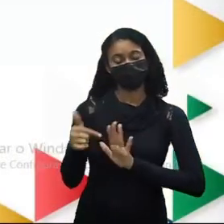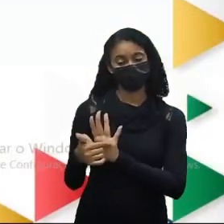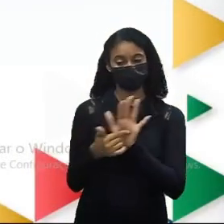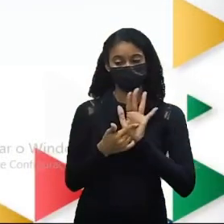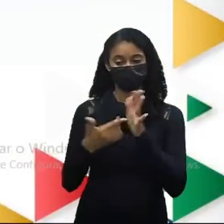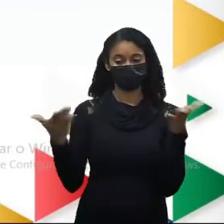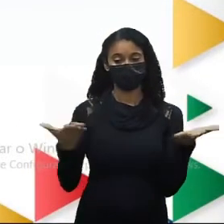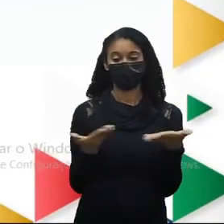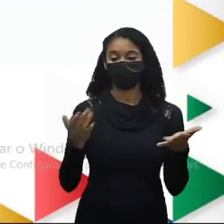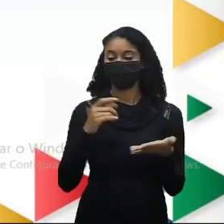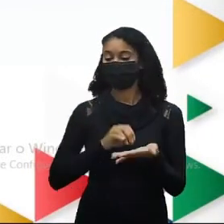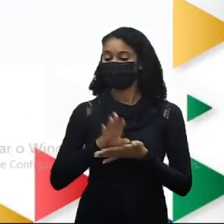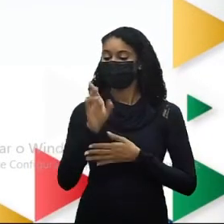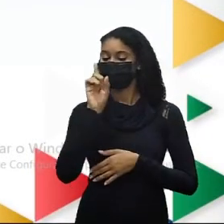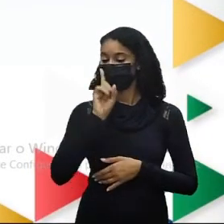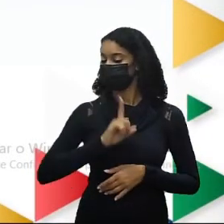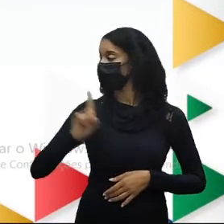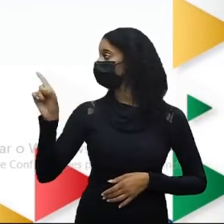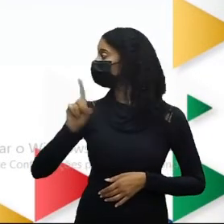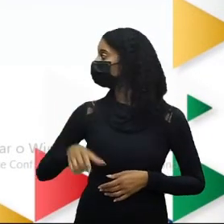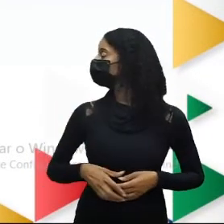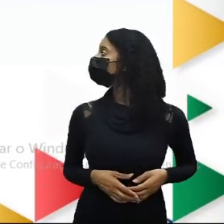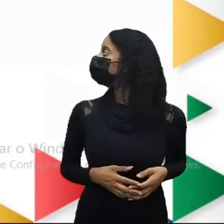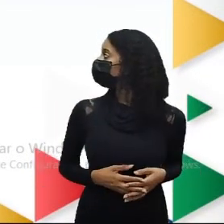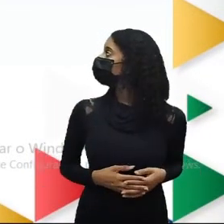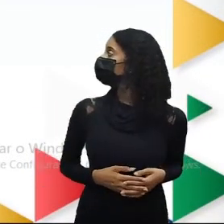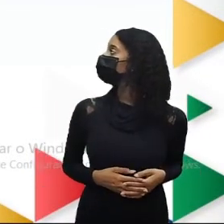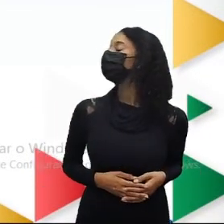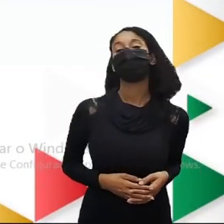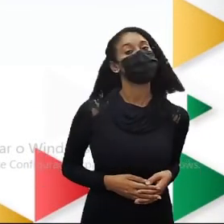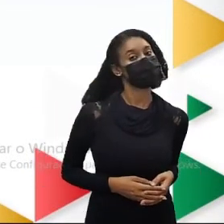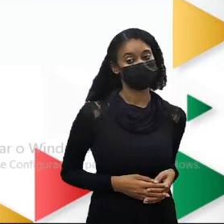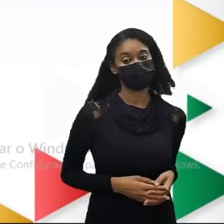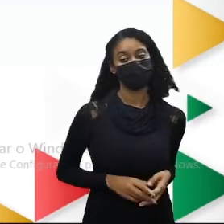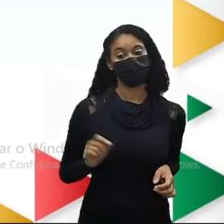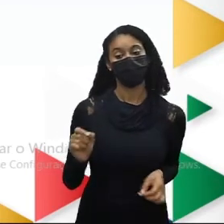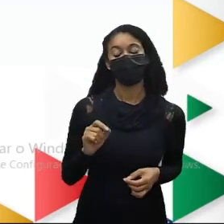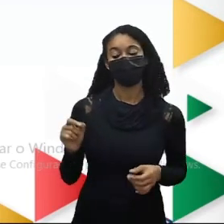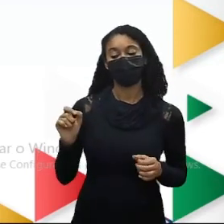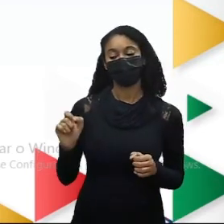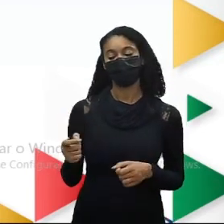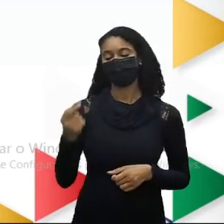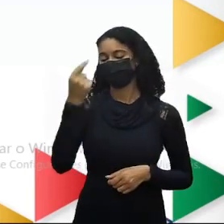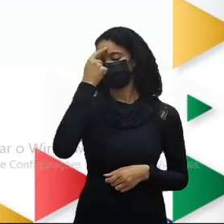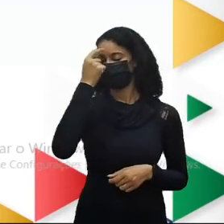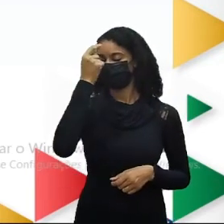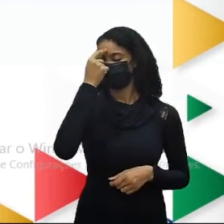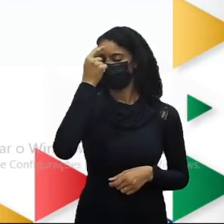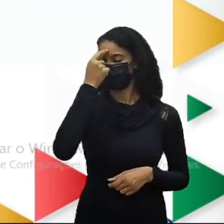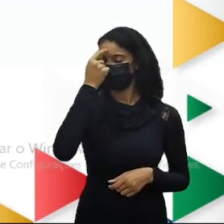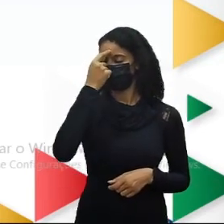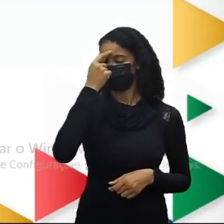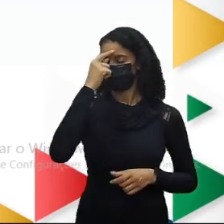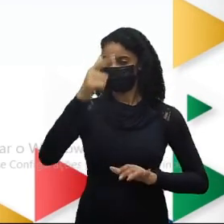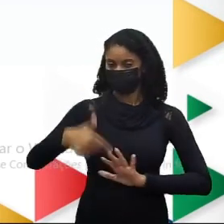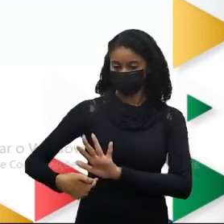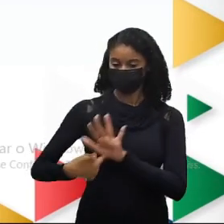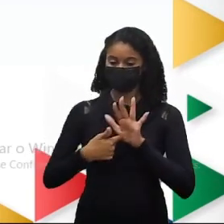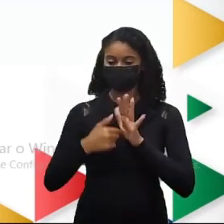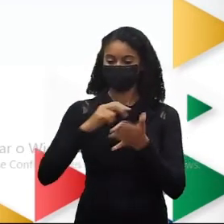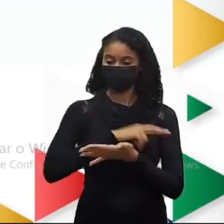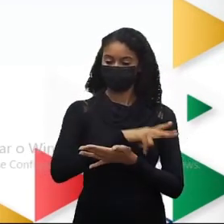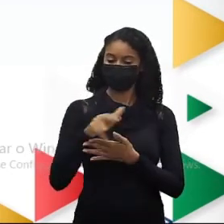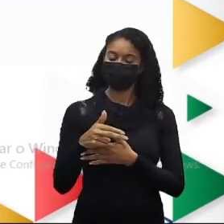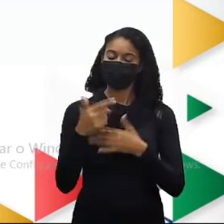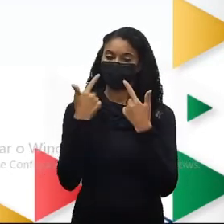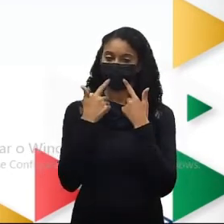para vocês, olha só aqui, é justamente o que? Um mapa mental, mostrando as variações linguísticas,